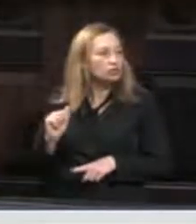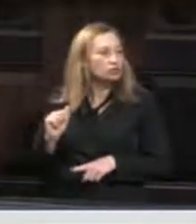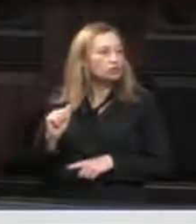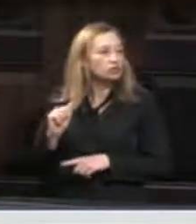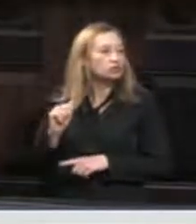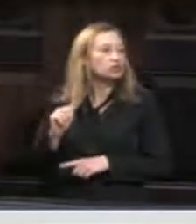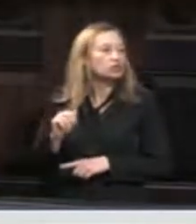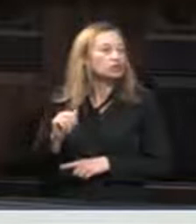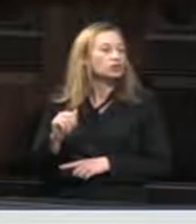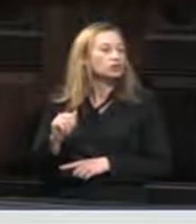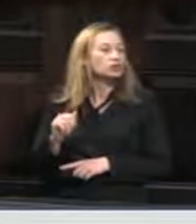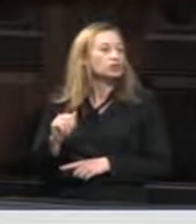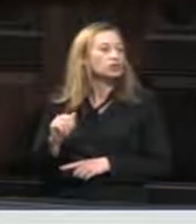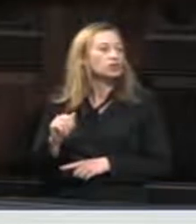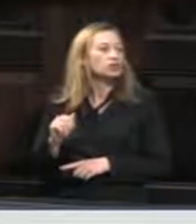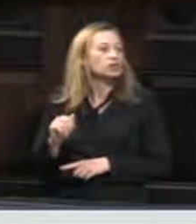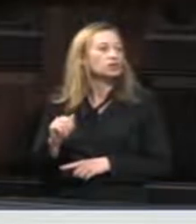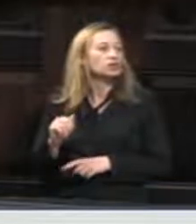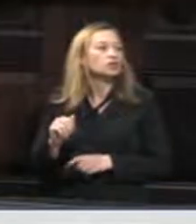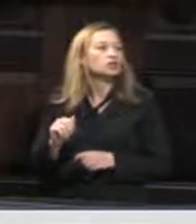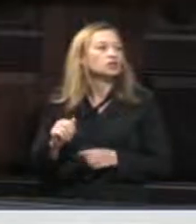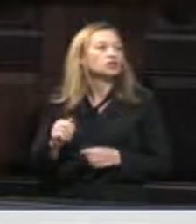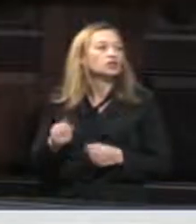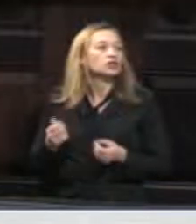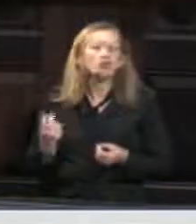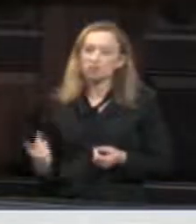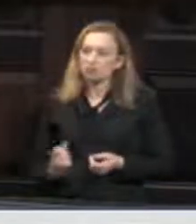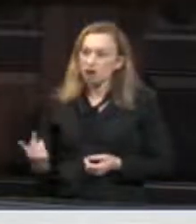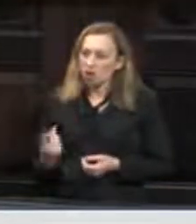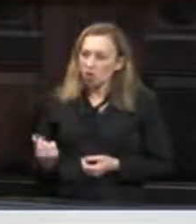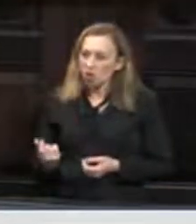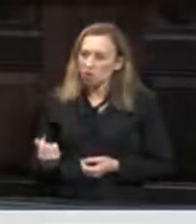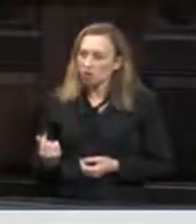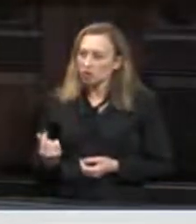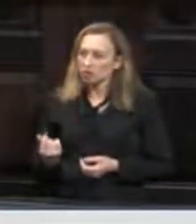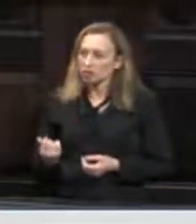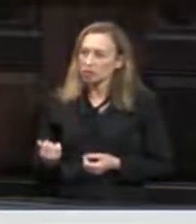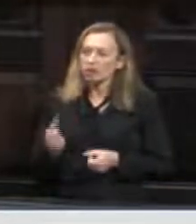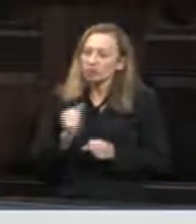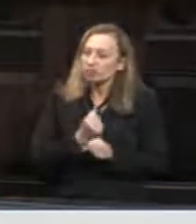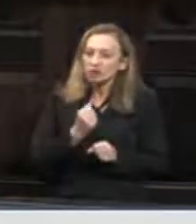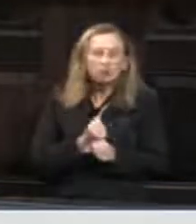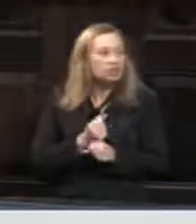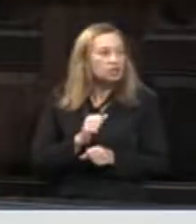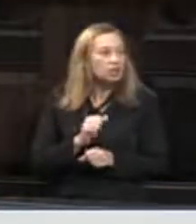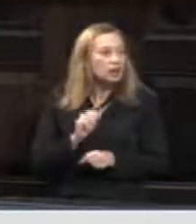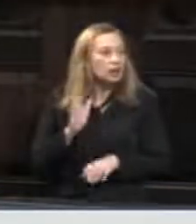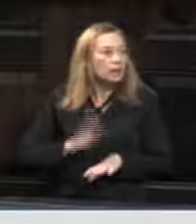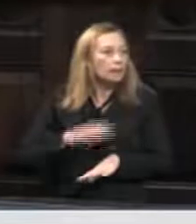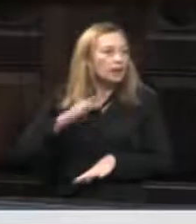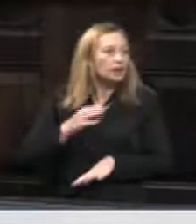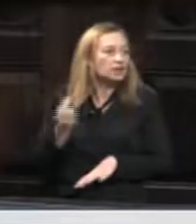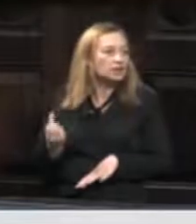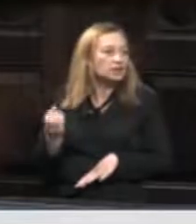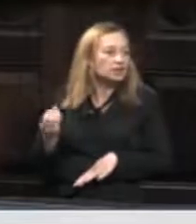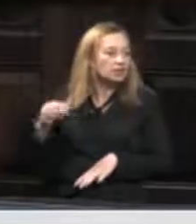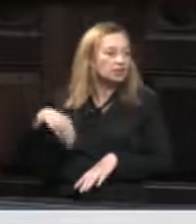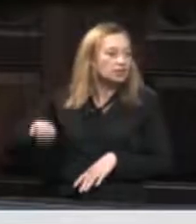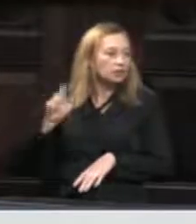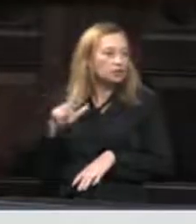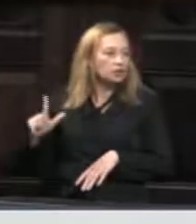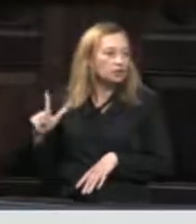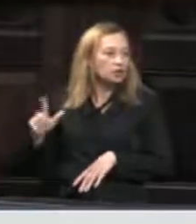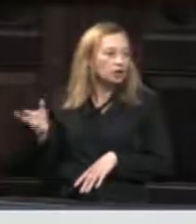tombado, a estimativa de conserto desse imóvel, desse telhado, é avaliado em mais de R$60 mil.